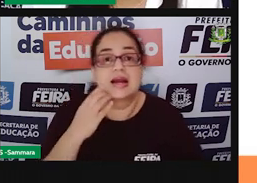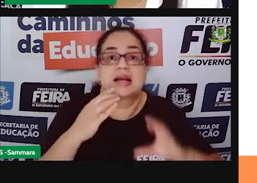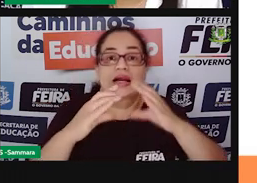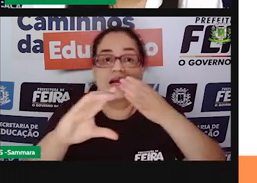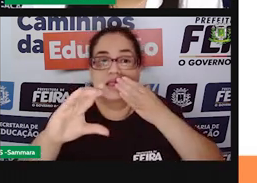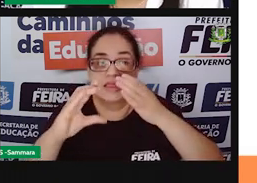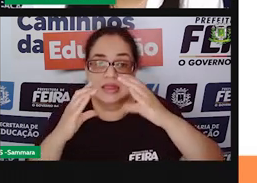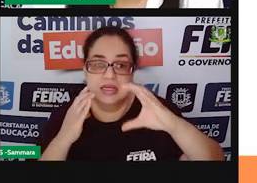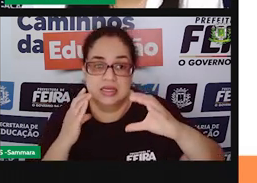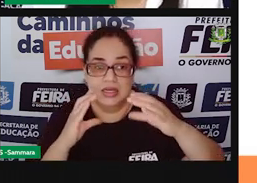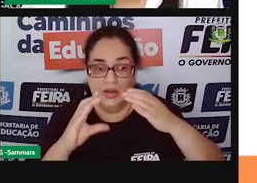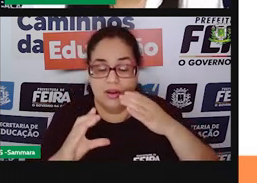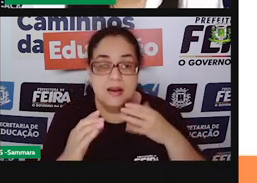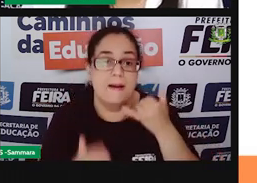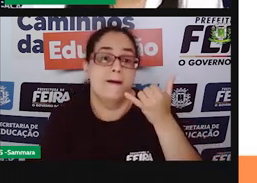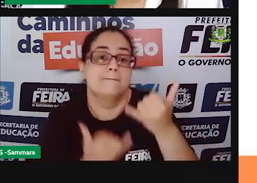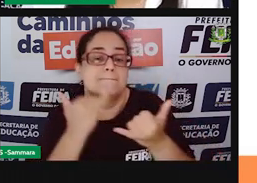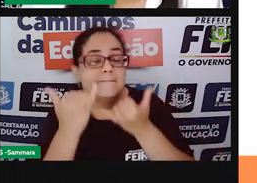cantaram,